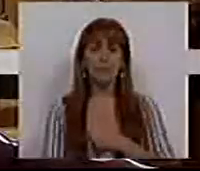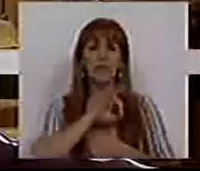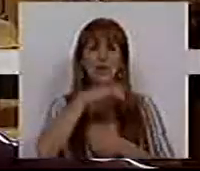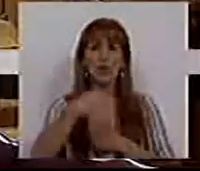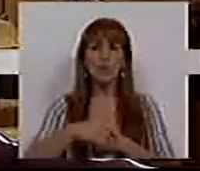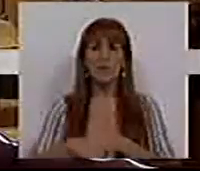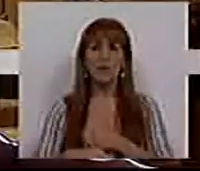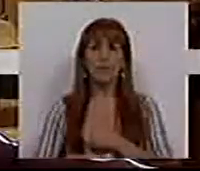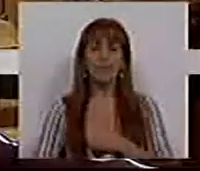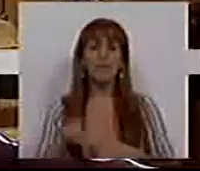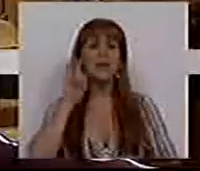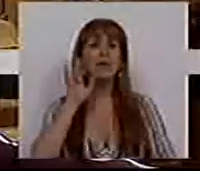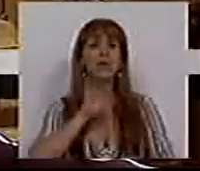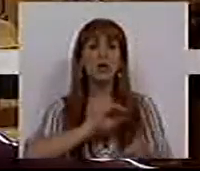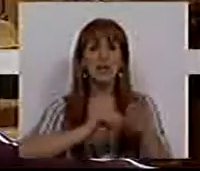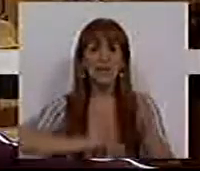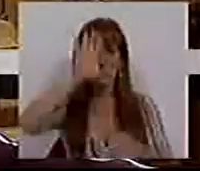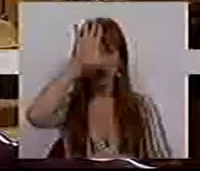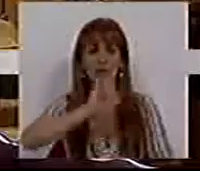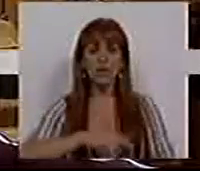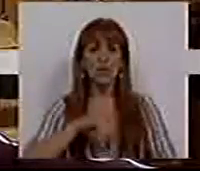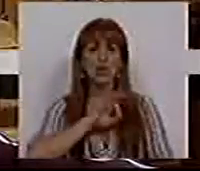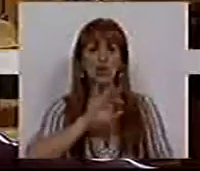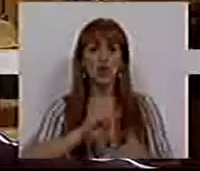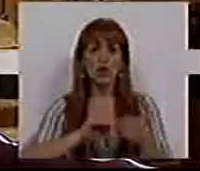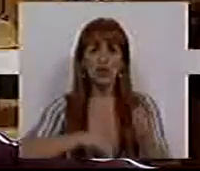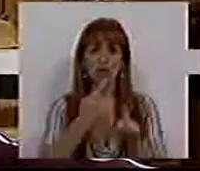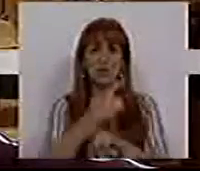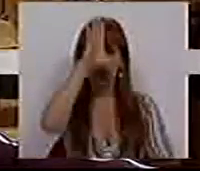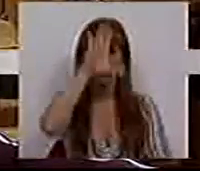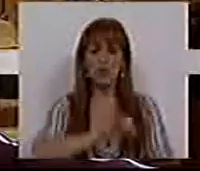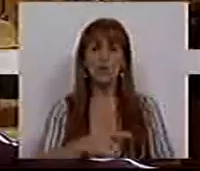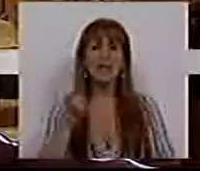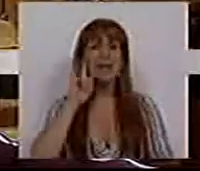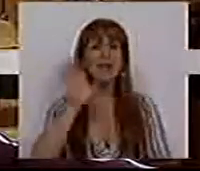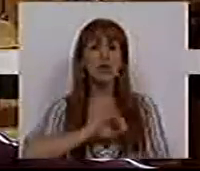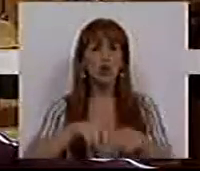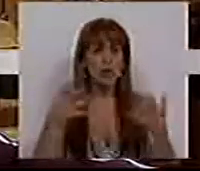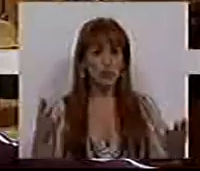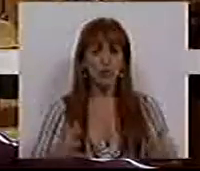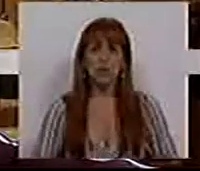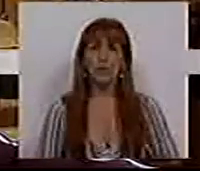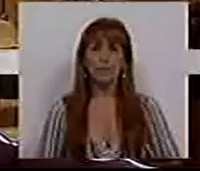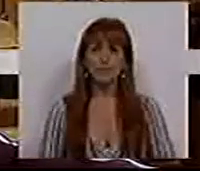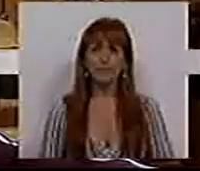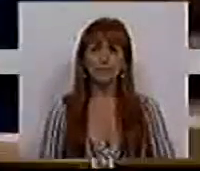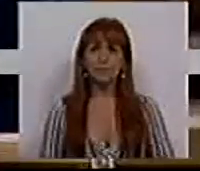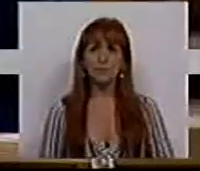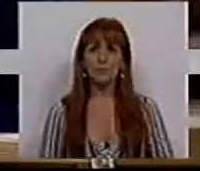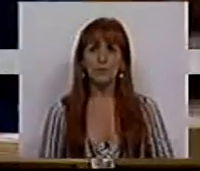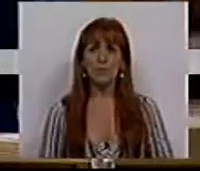Senhor presidente, senhora secretária de Estado, senhores secretários de Estado, senhoras e senhores deputados,